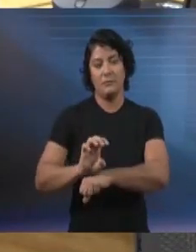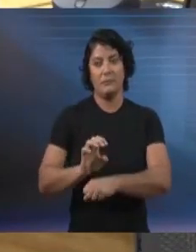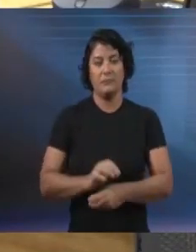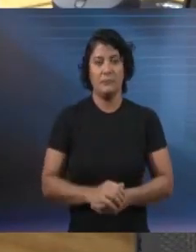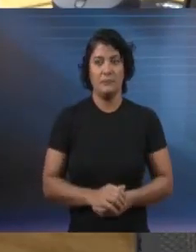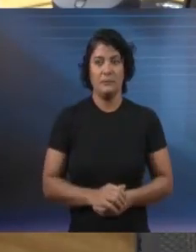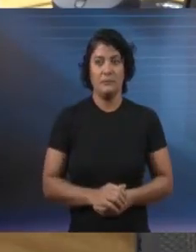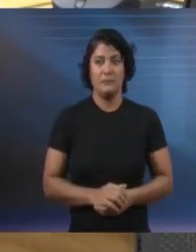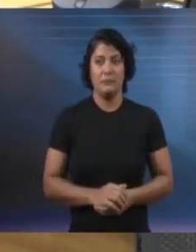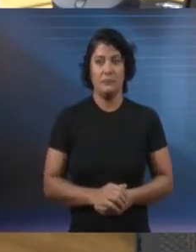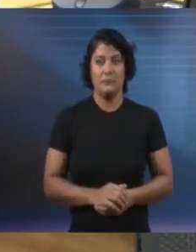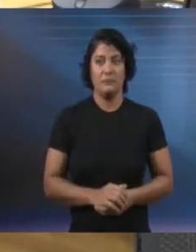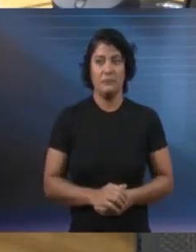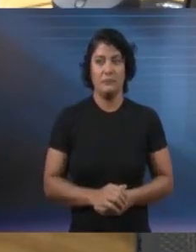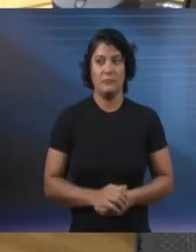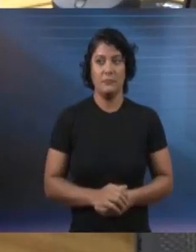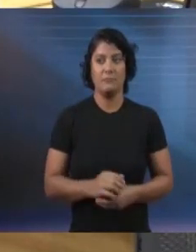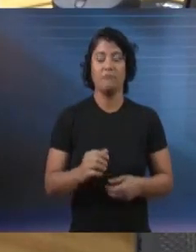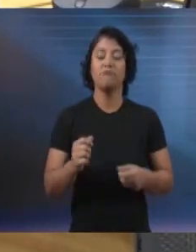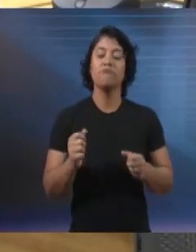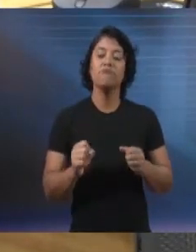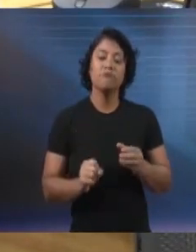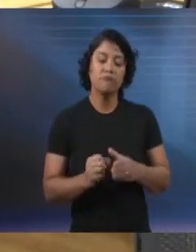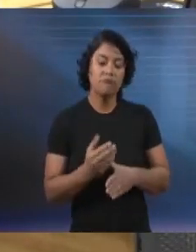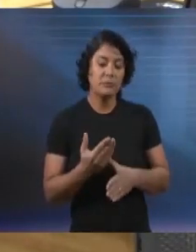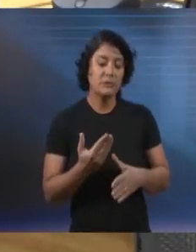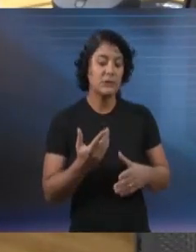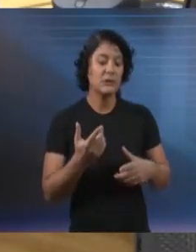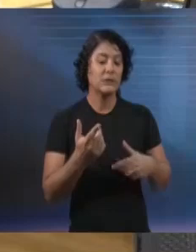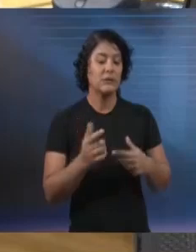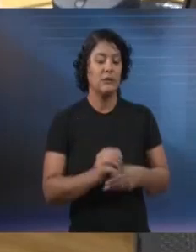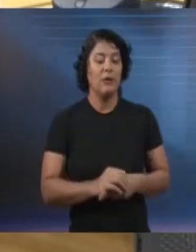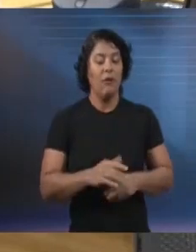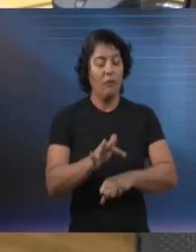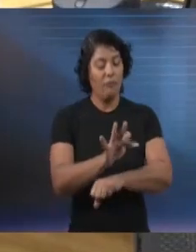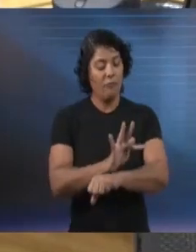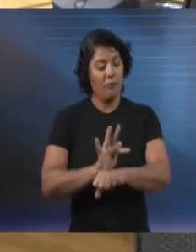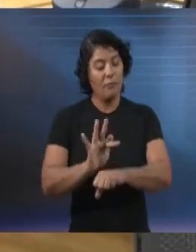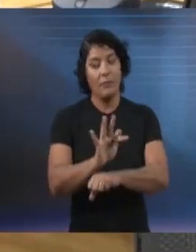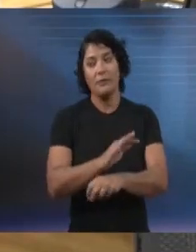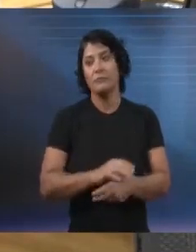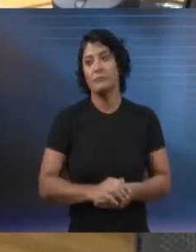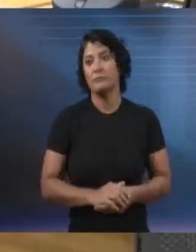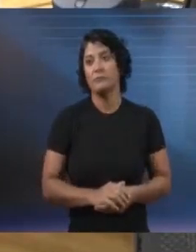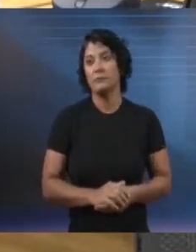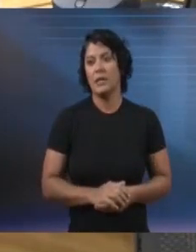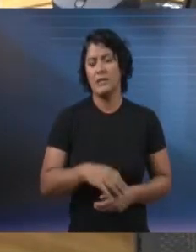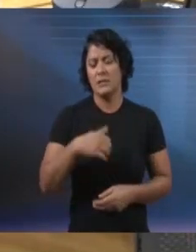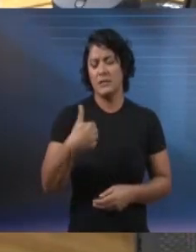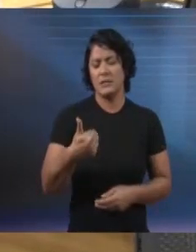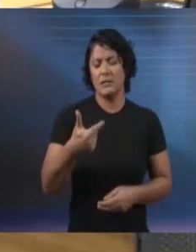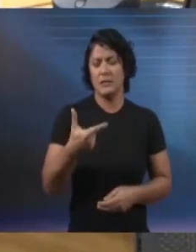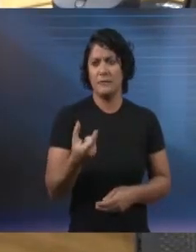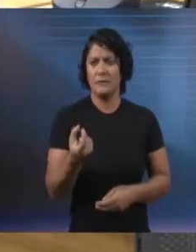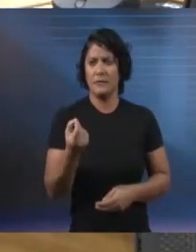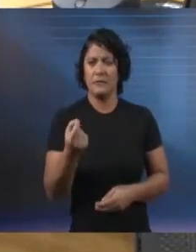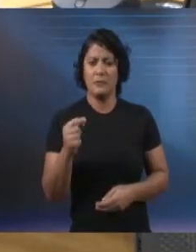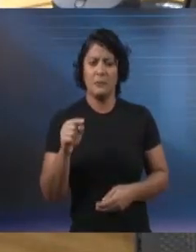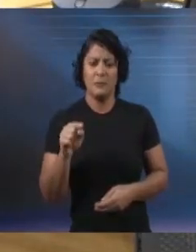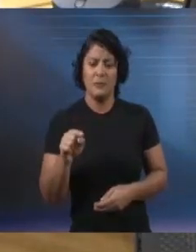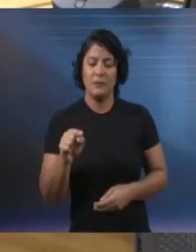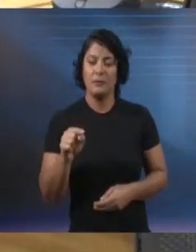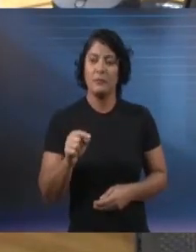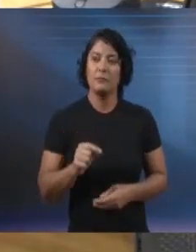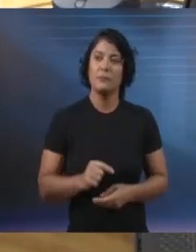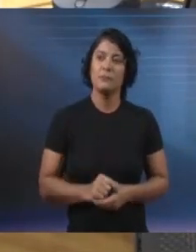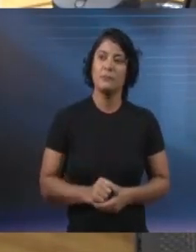que gera mais emprego formal, em torno de mais de 120 mil empregos de carteira assinada no Rio Grande